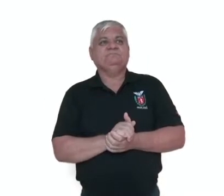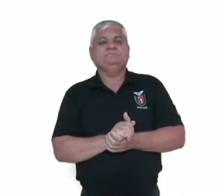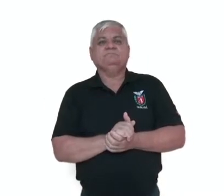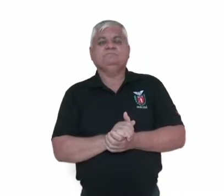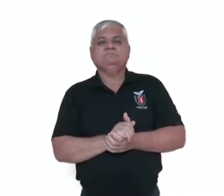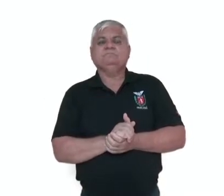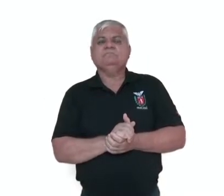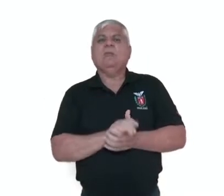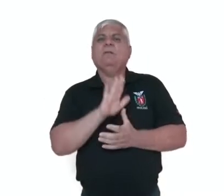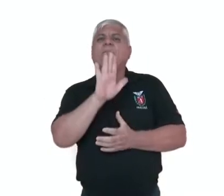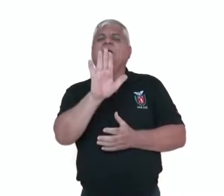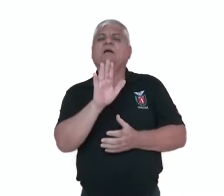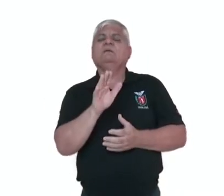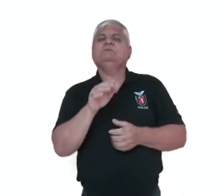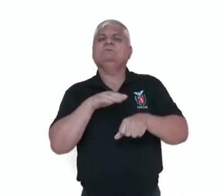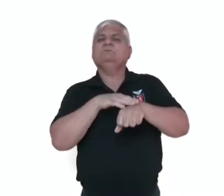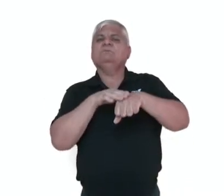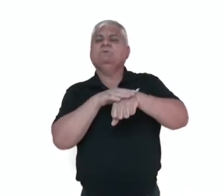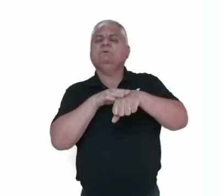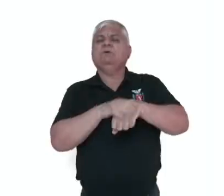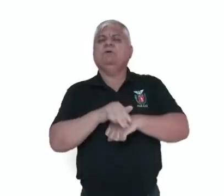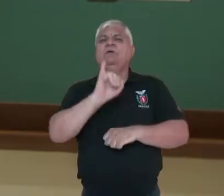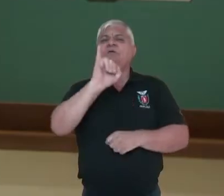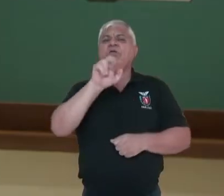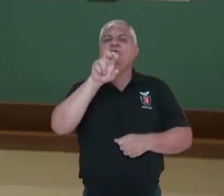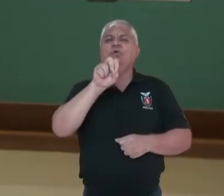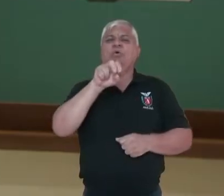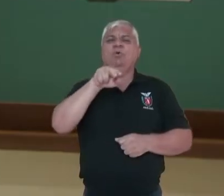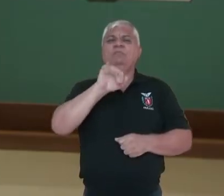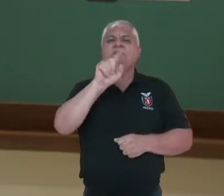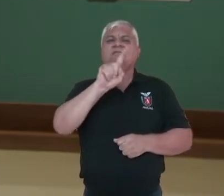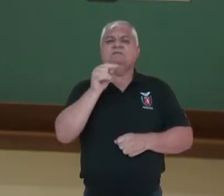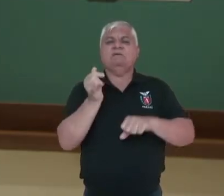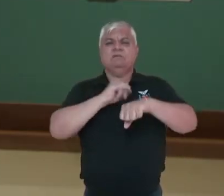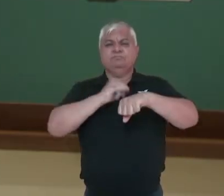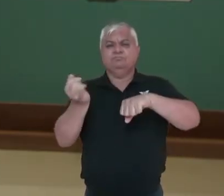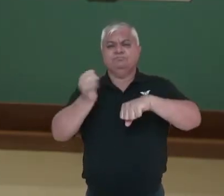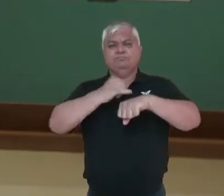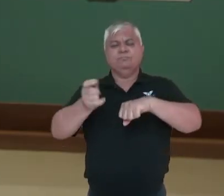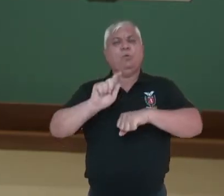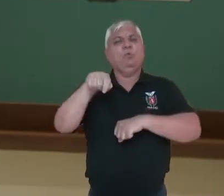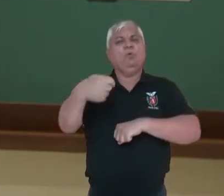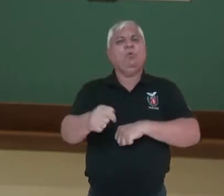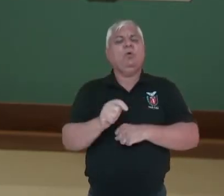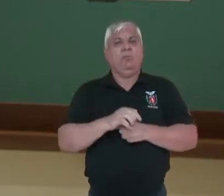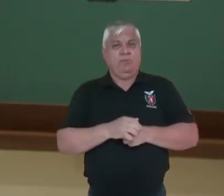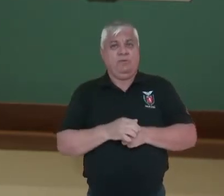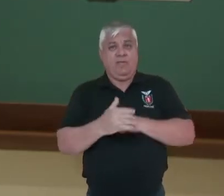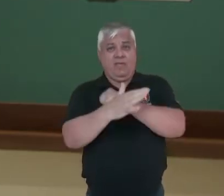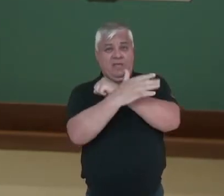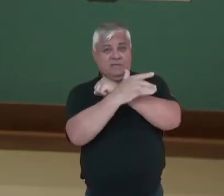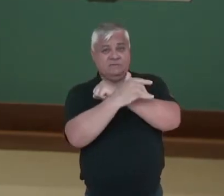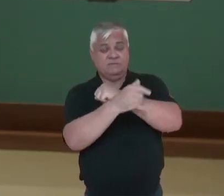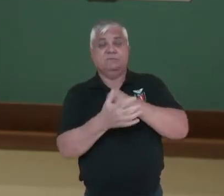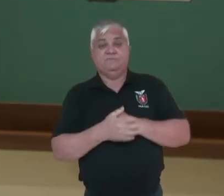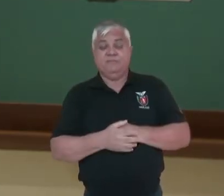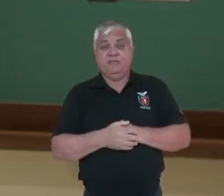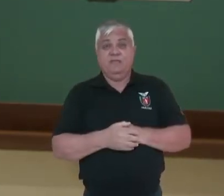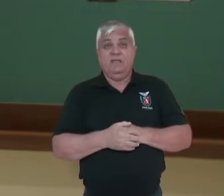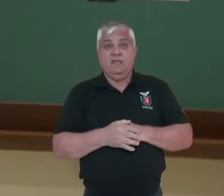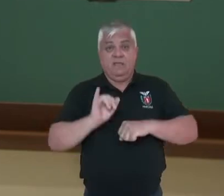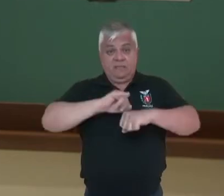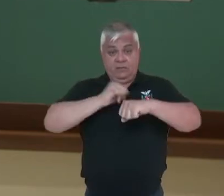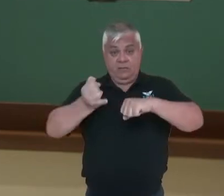E aí a gente vai falar um pouquinho sobre a reação de ionização que acontece com os ácidos. Então denomina-se ionização como sendo uma